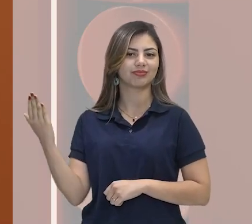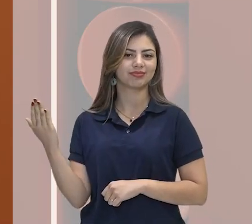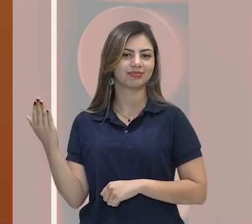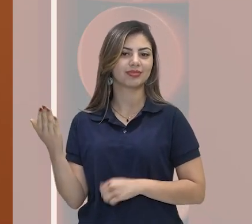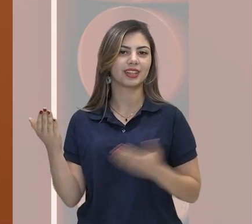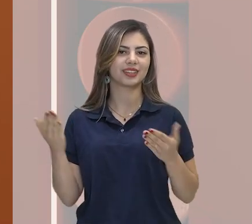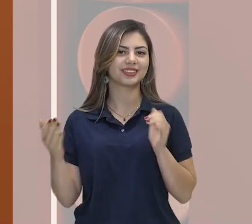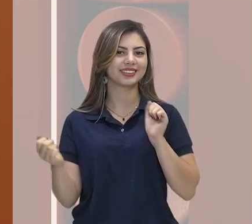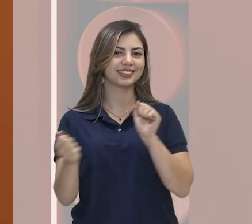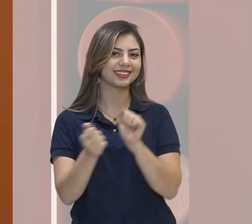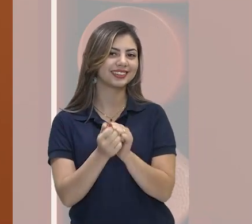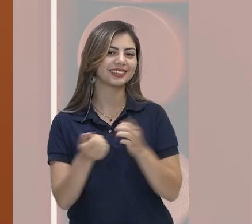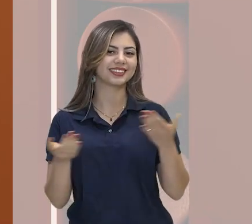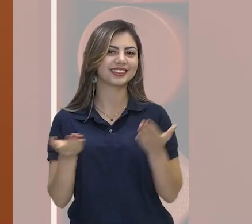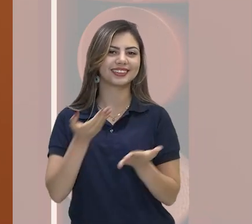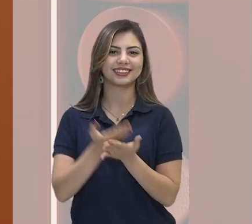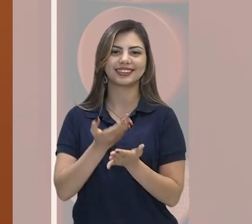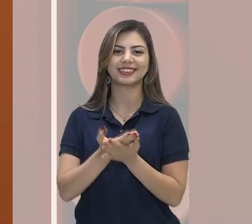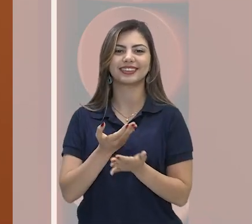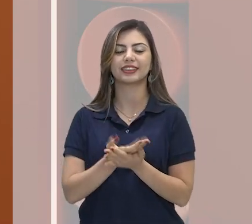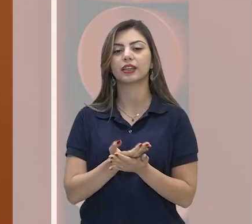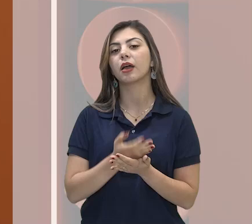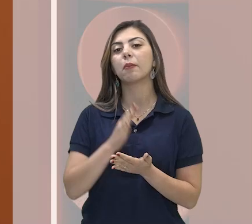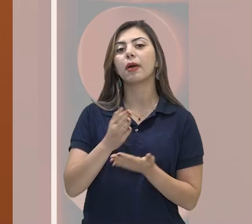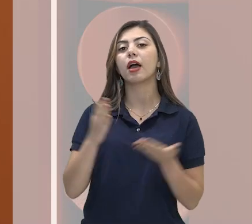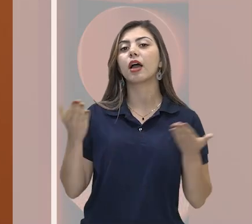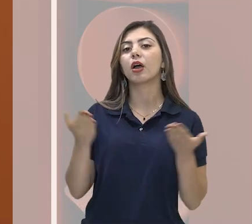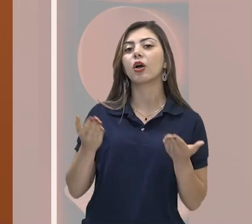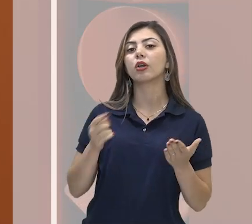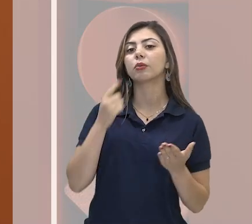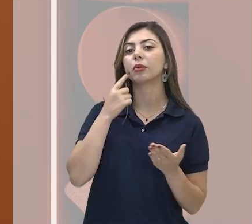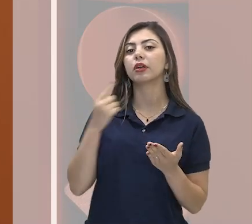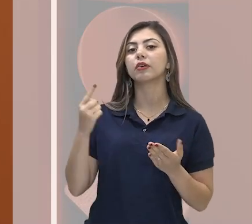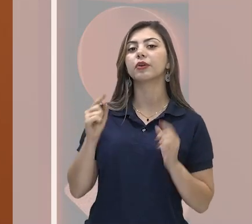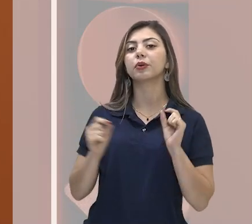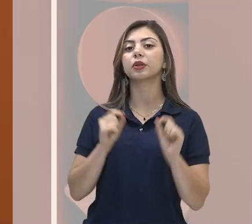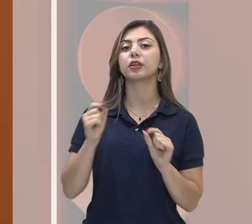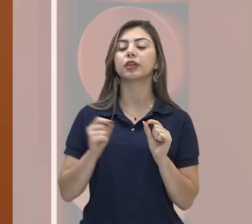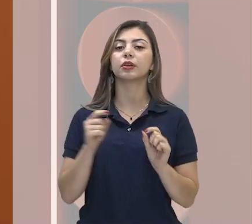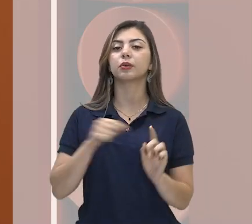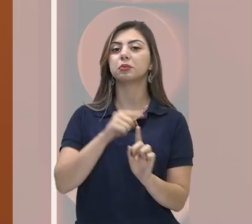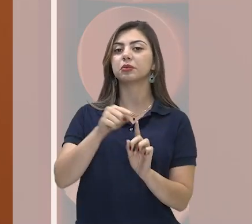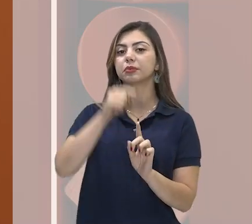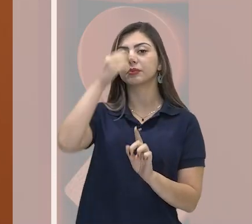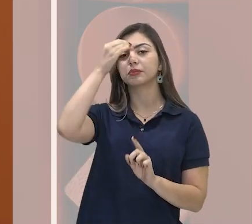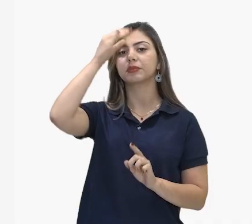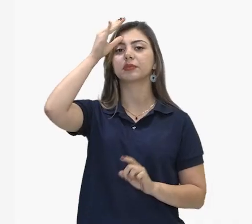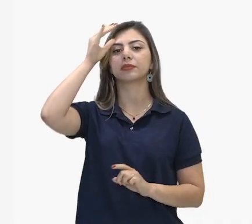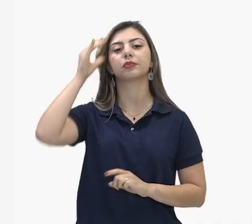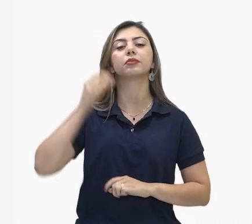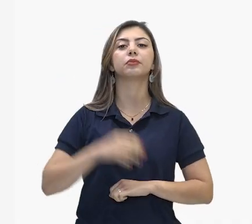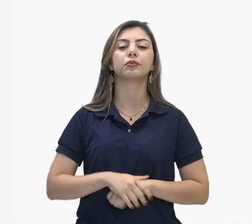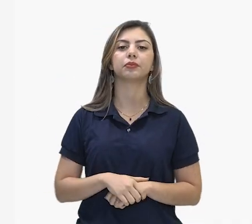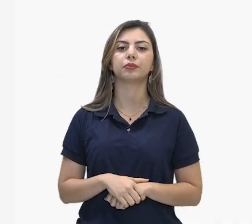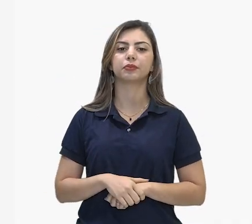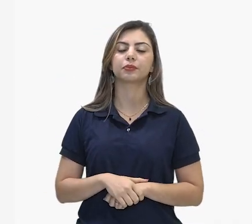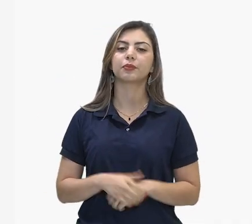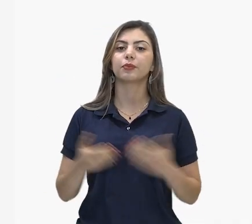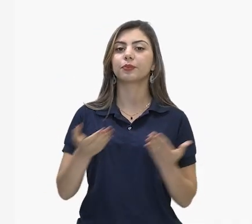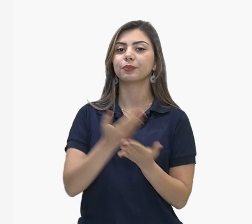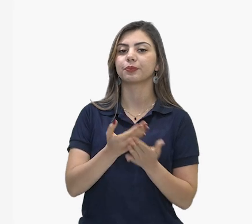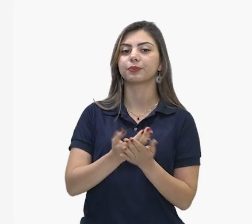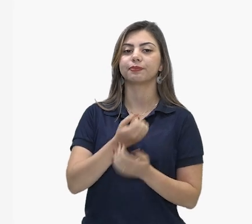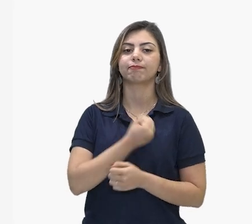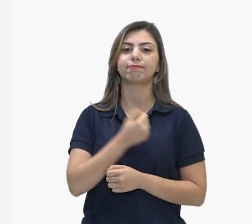acompanhando vocês ao longo de todo este momento. Vamos verificar agora a aula e o nosso objeto de conhecimento. Estamos na aula de